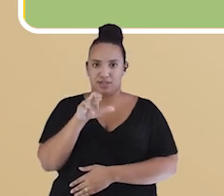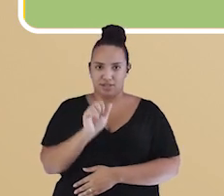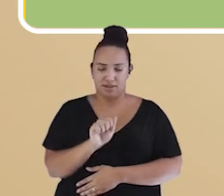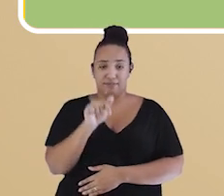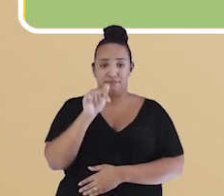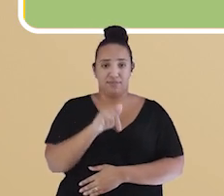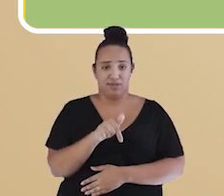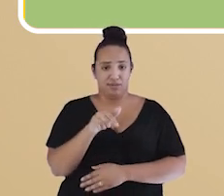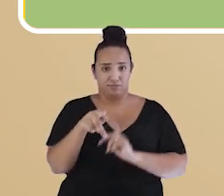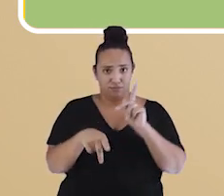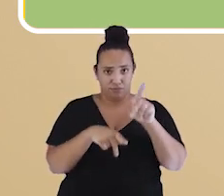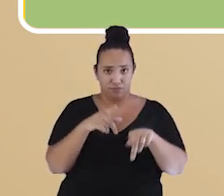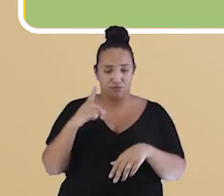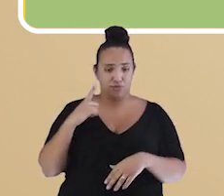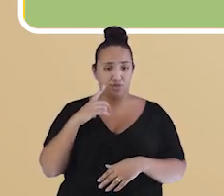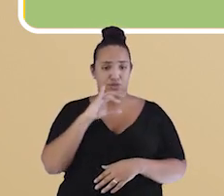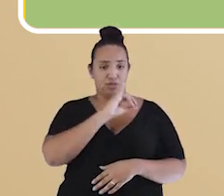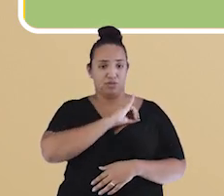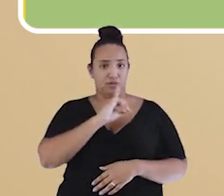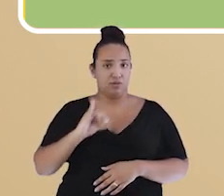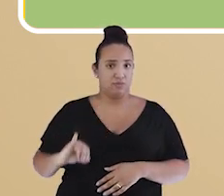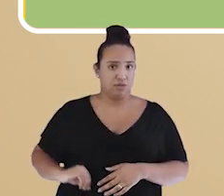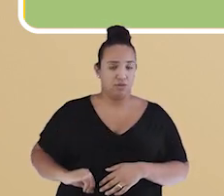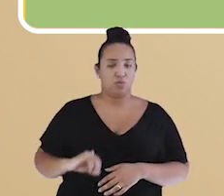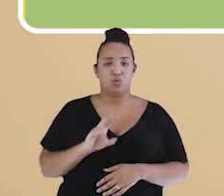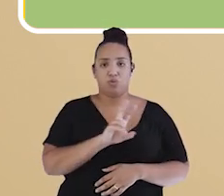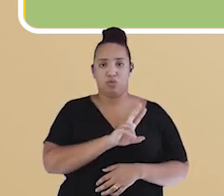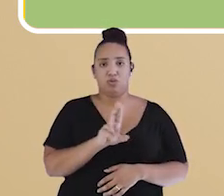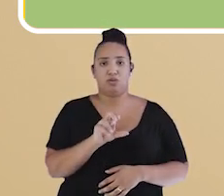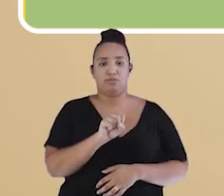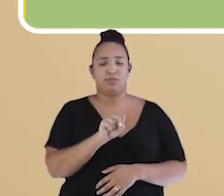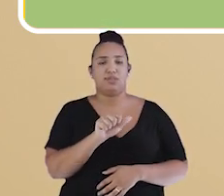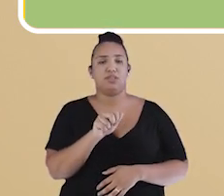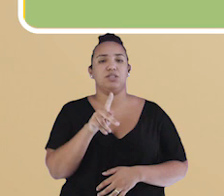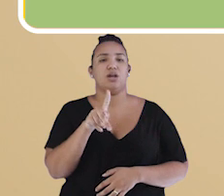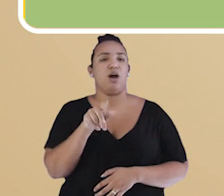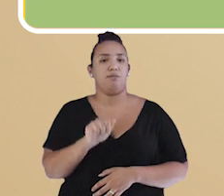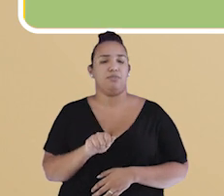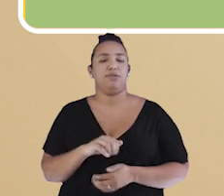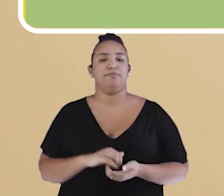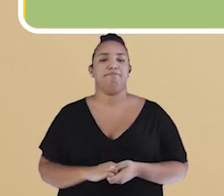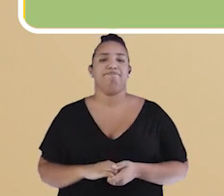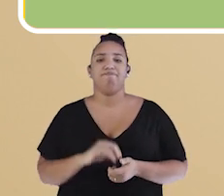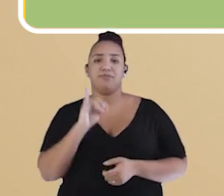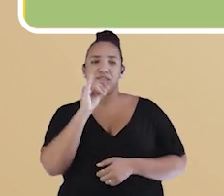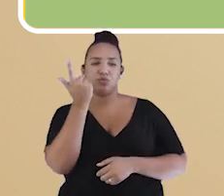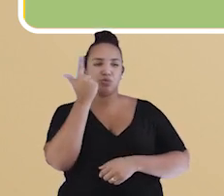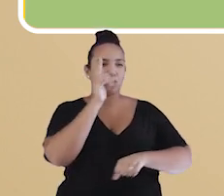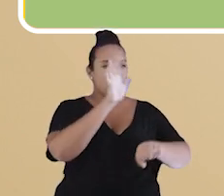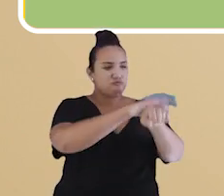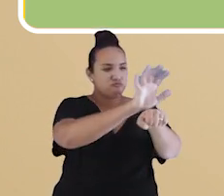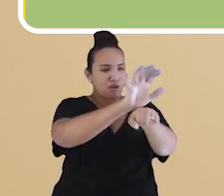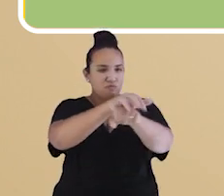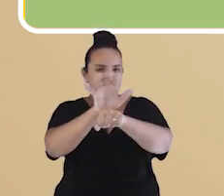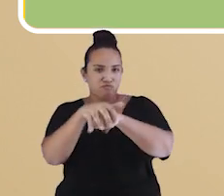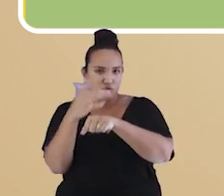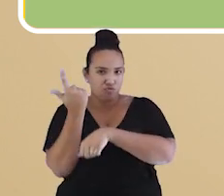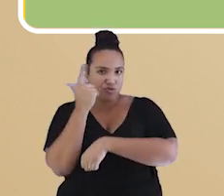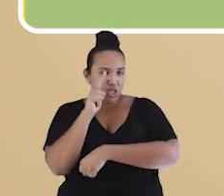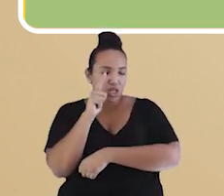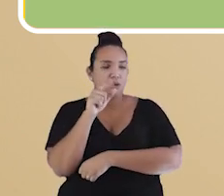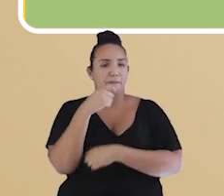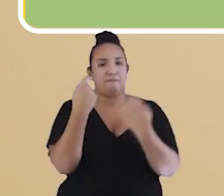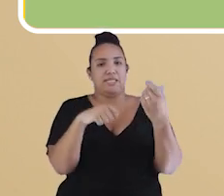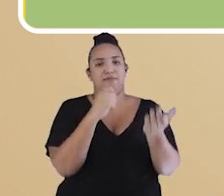de imperador, que era chamado Sapa Inca. Os povos conquistados por eles pagavam